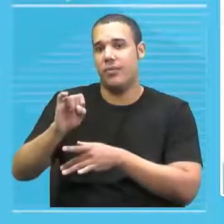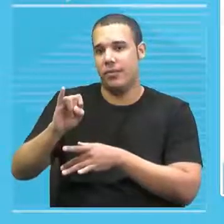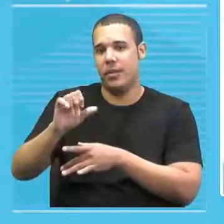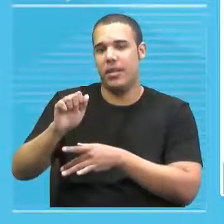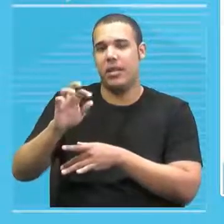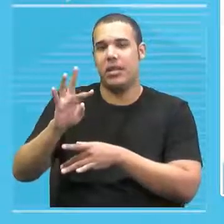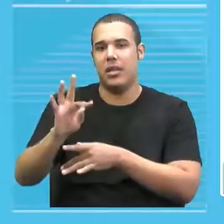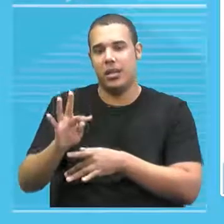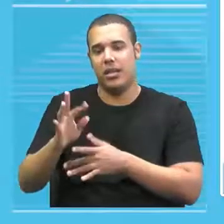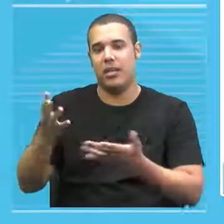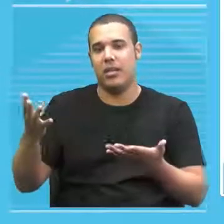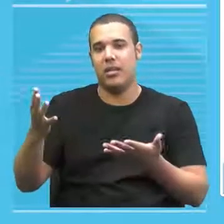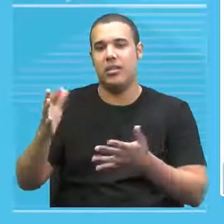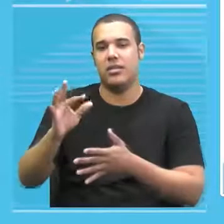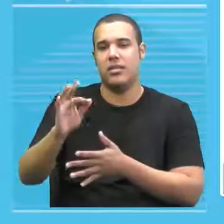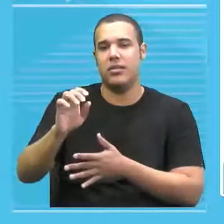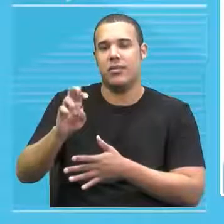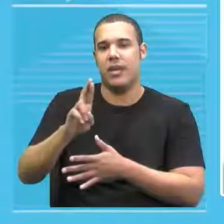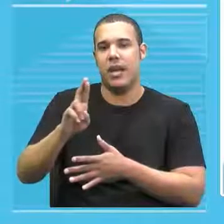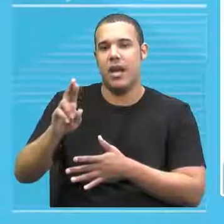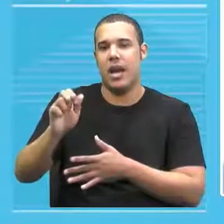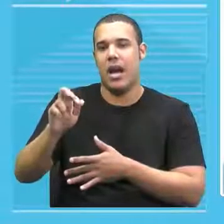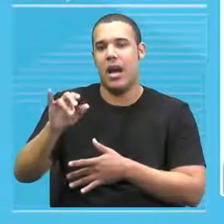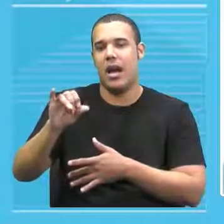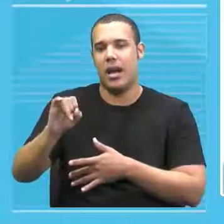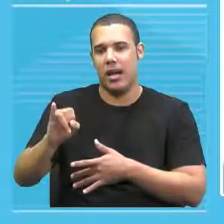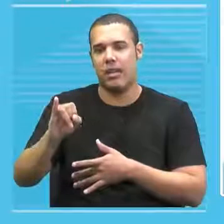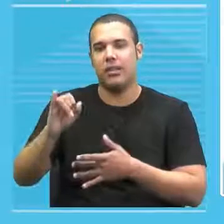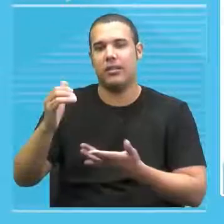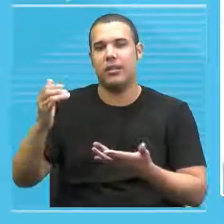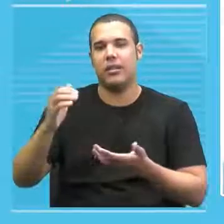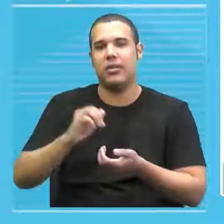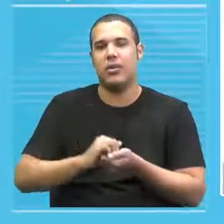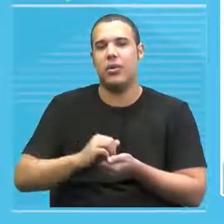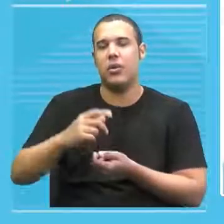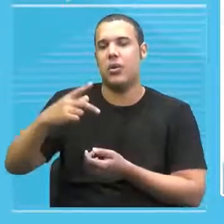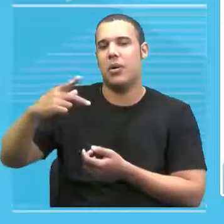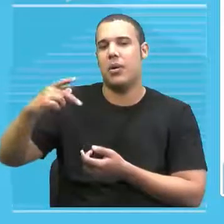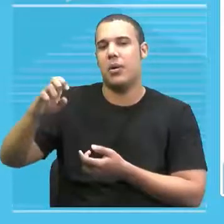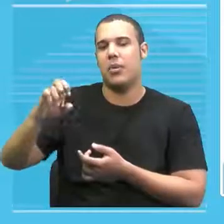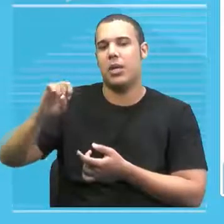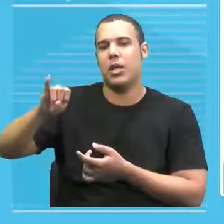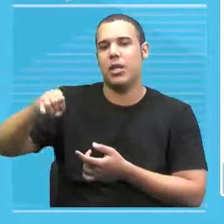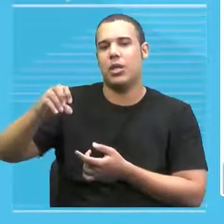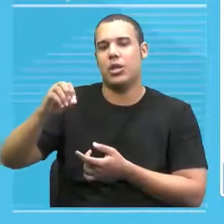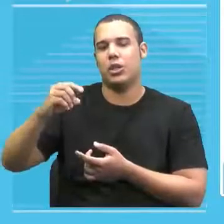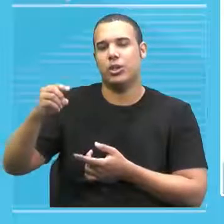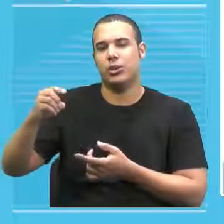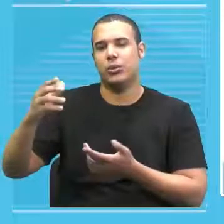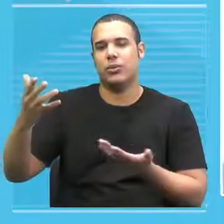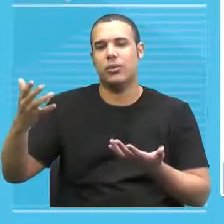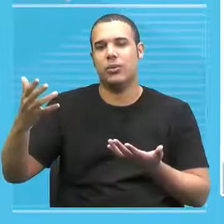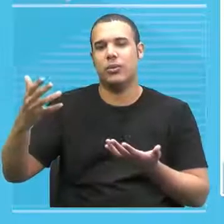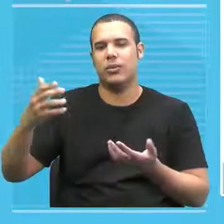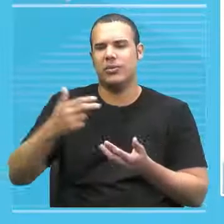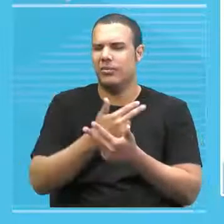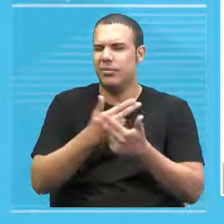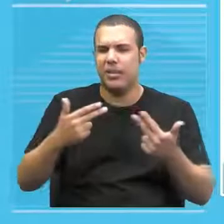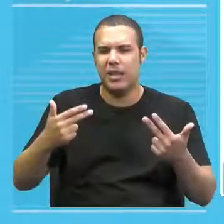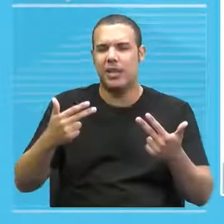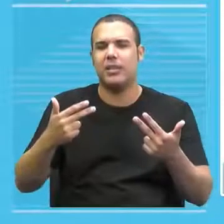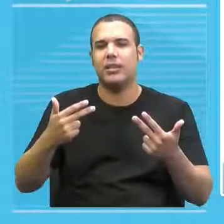eu tô falando da da Cras né eu tô falando da Peugeot da Renault tô falando de